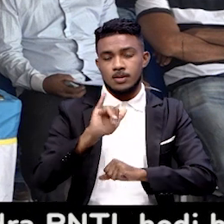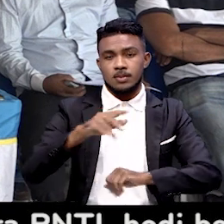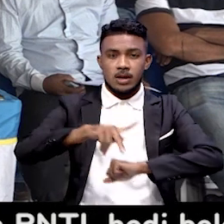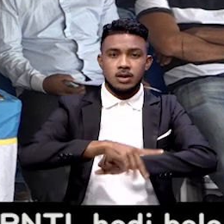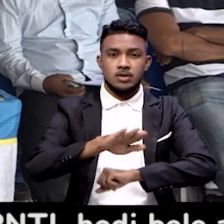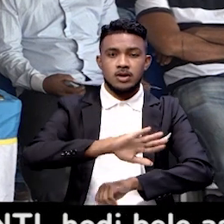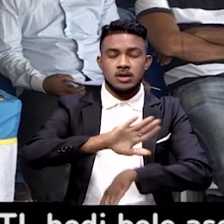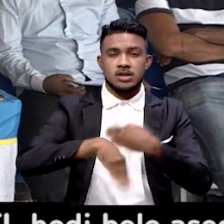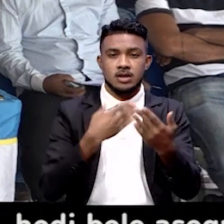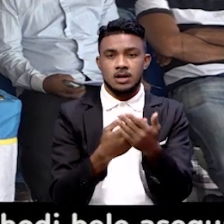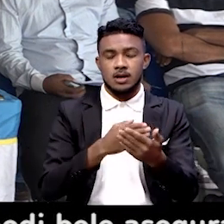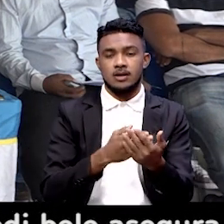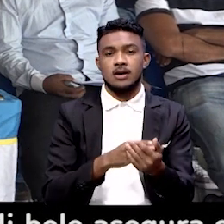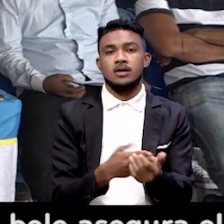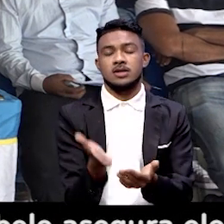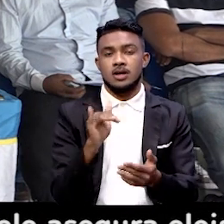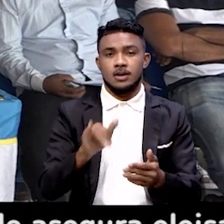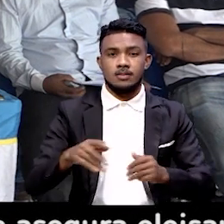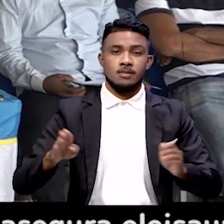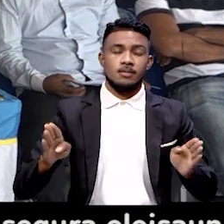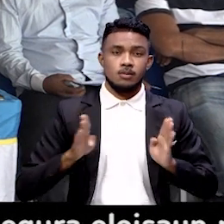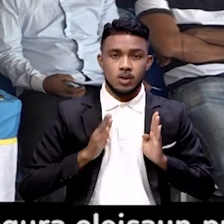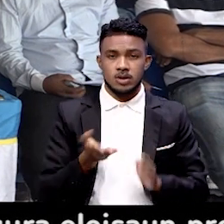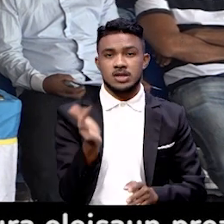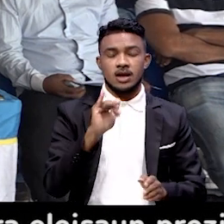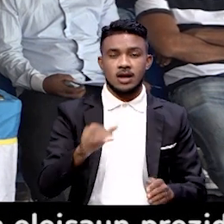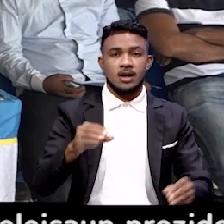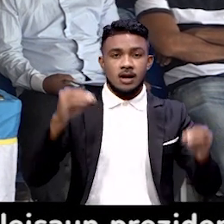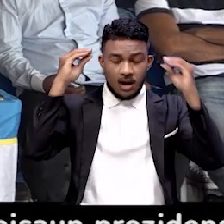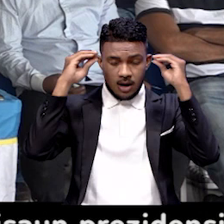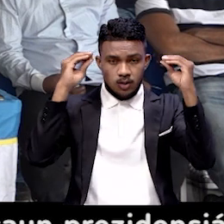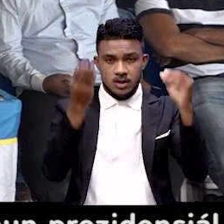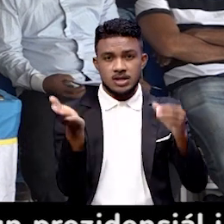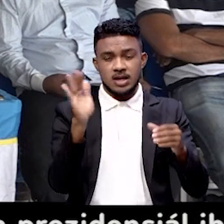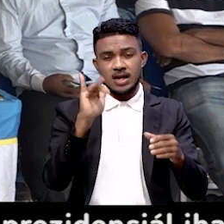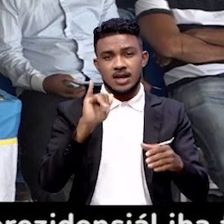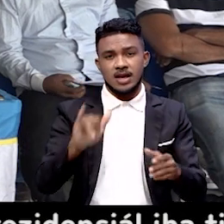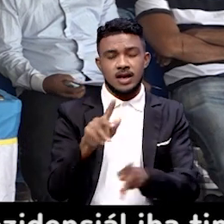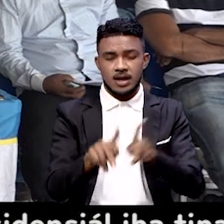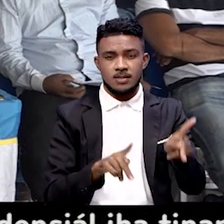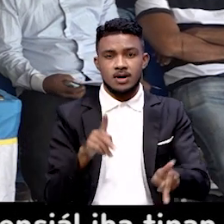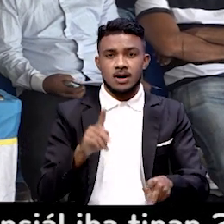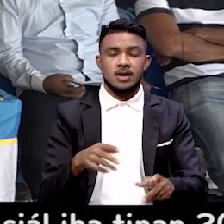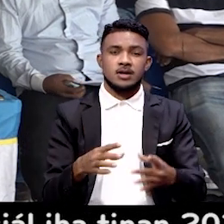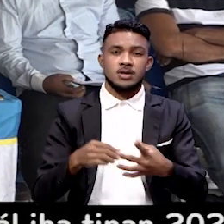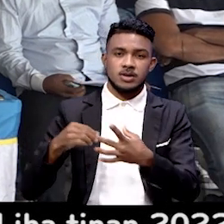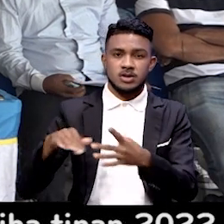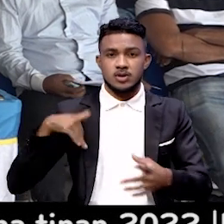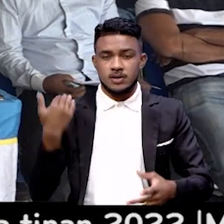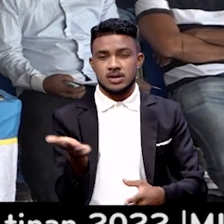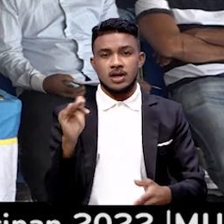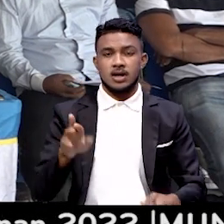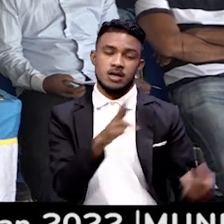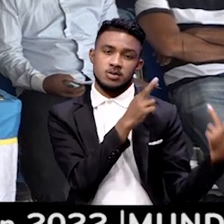bot Boat Sira, Hanora Insenia Militantes, Lili Joven Sira, Conaba, noação de responsabilidade,